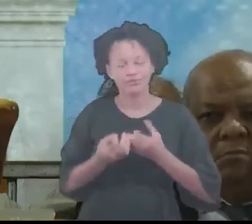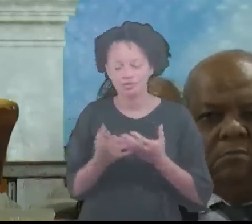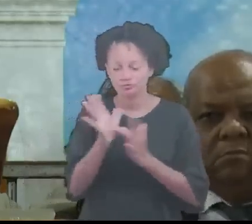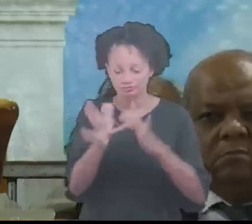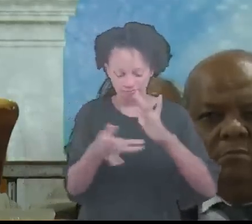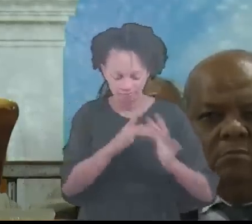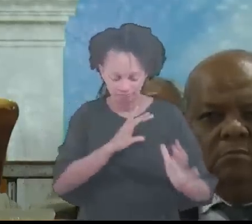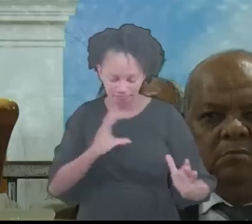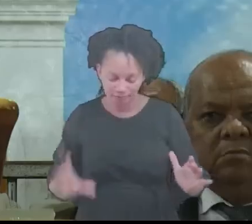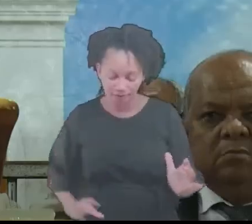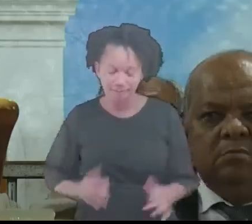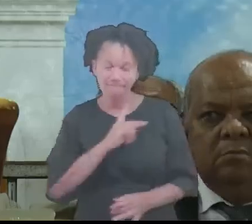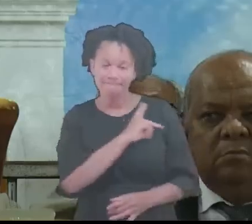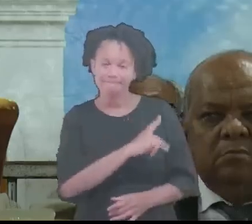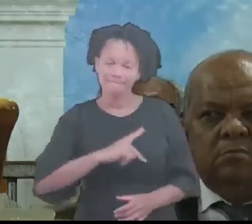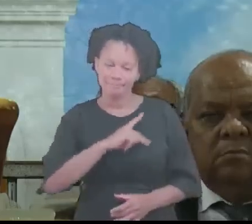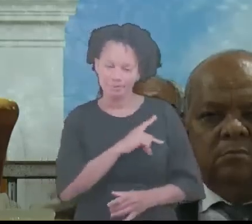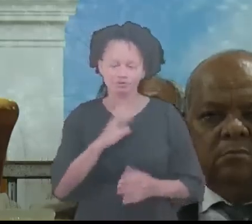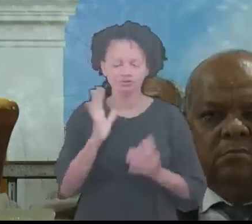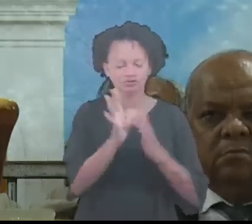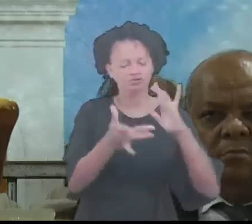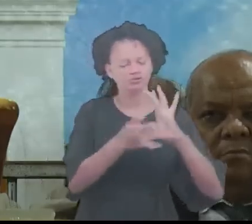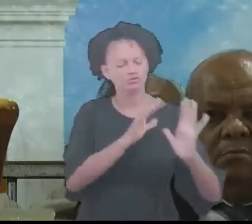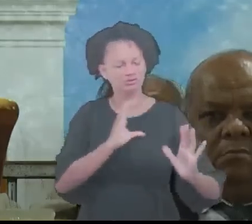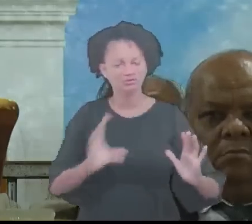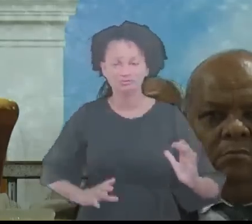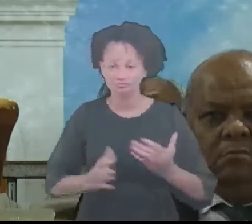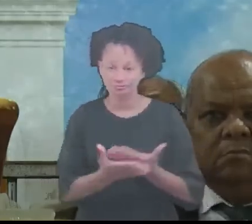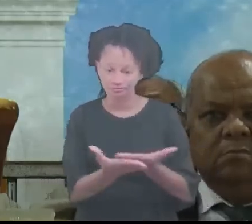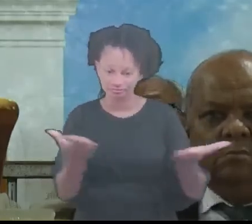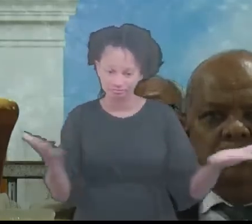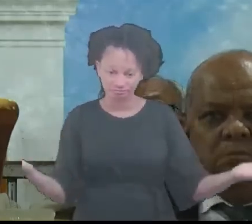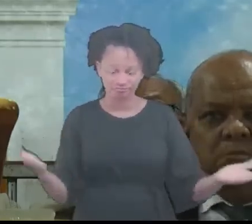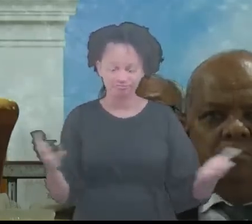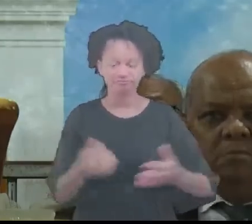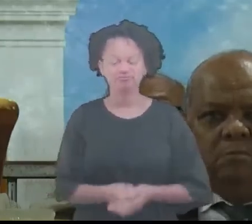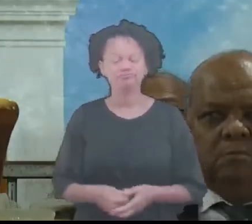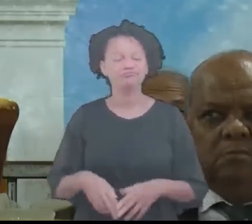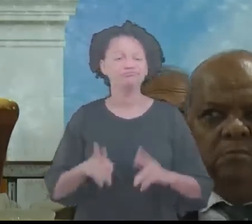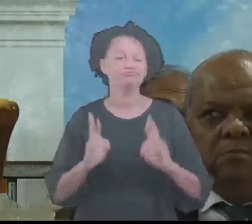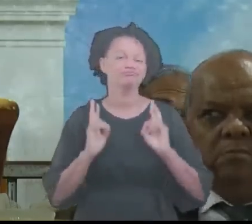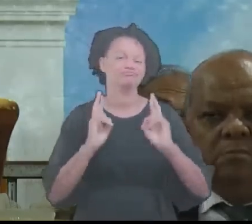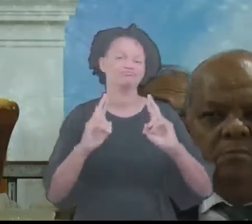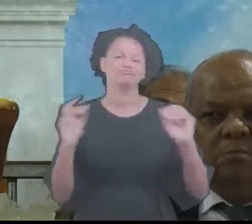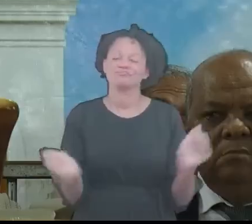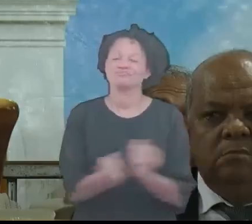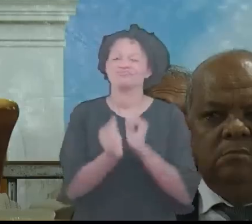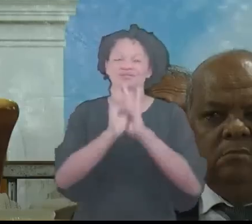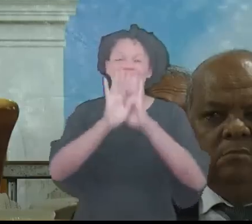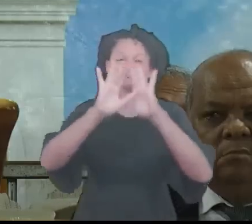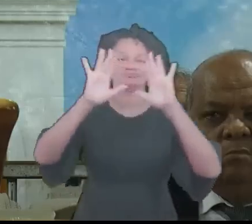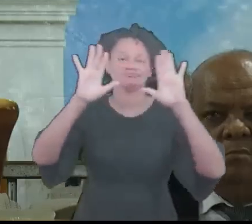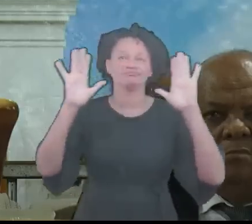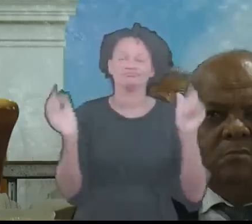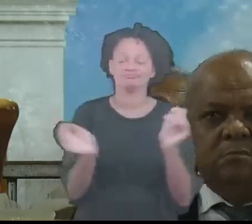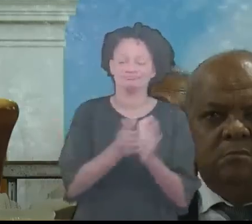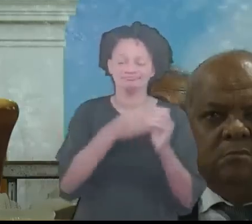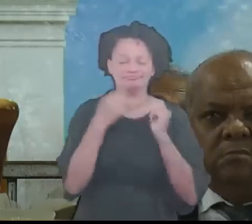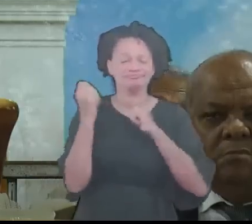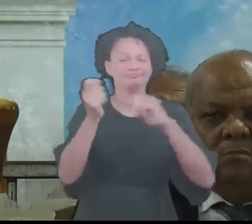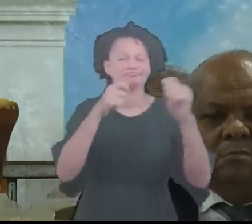Cristo. Paulo disse: Cristo em vós, esperança da glória.